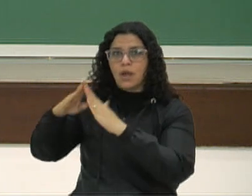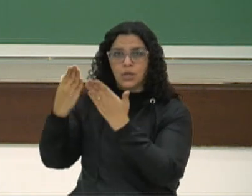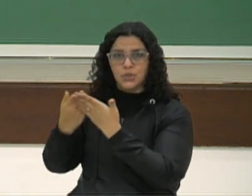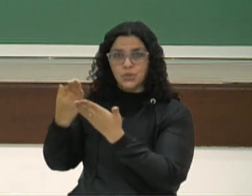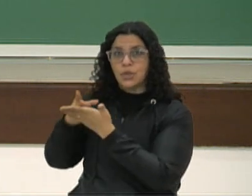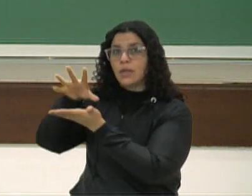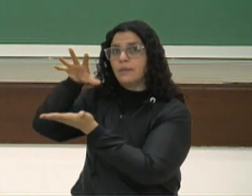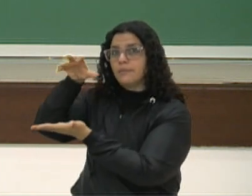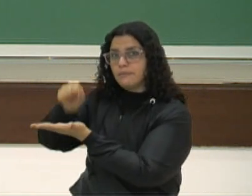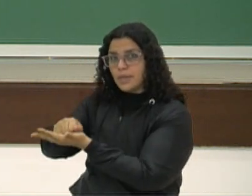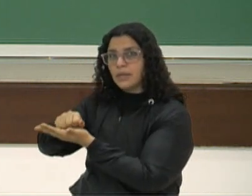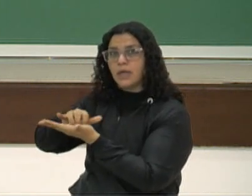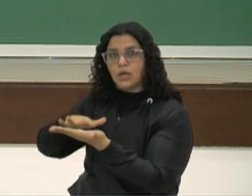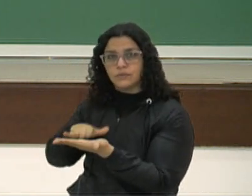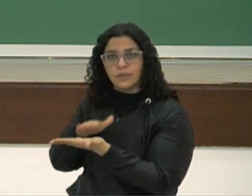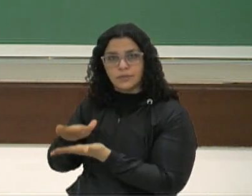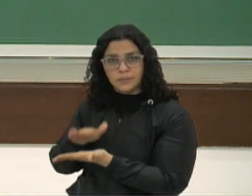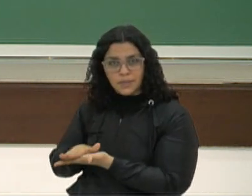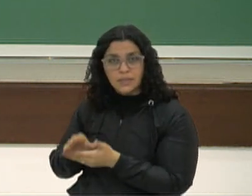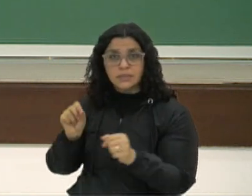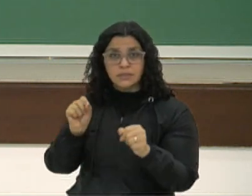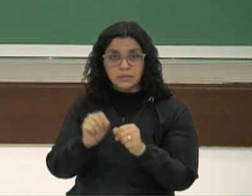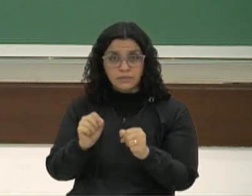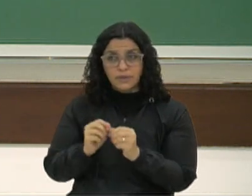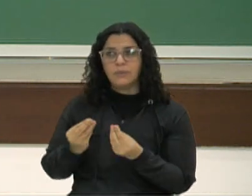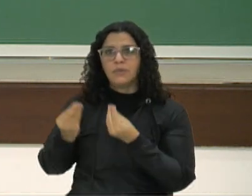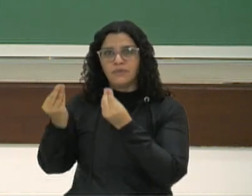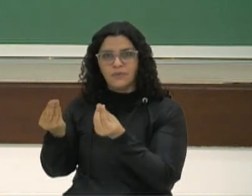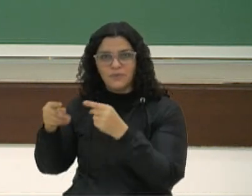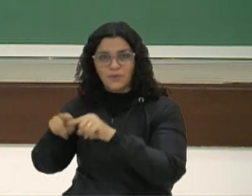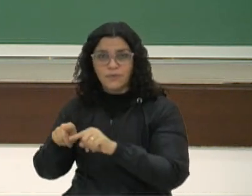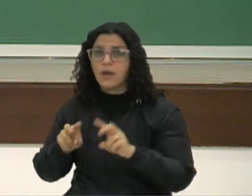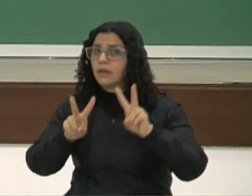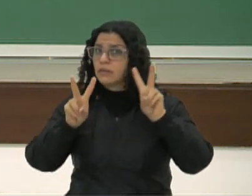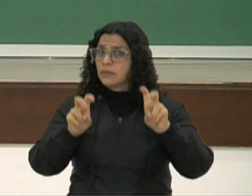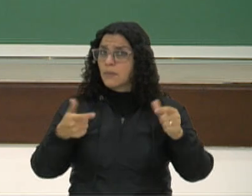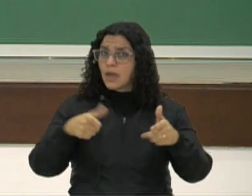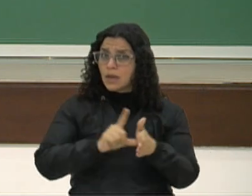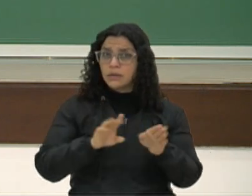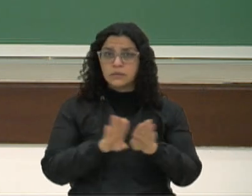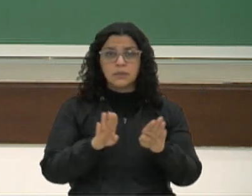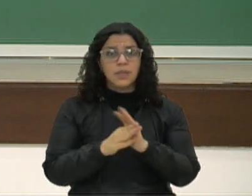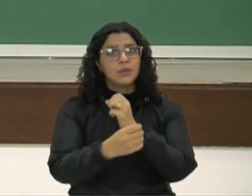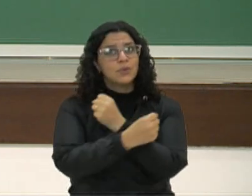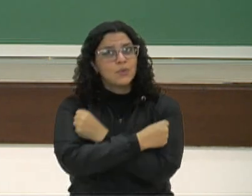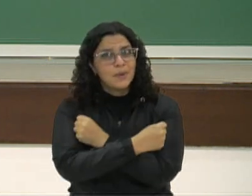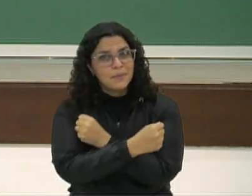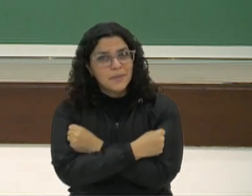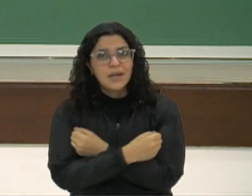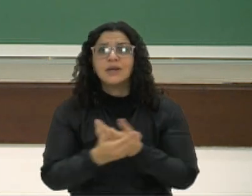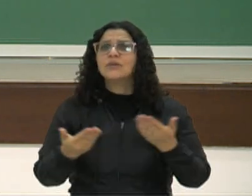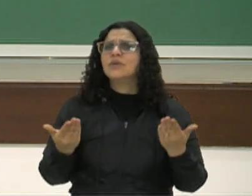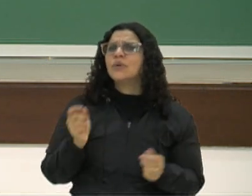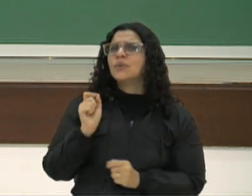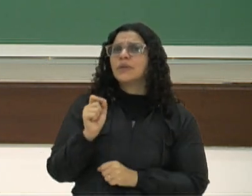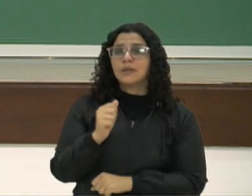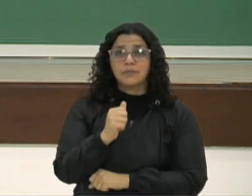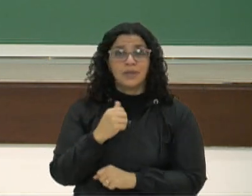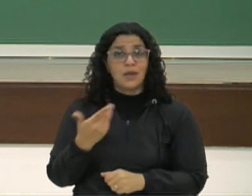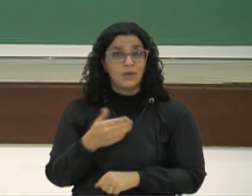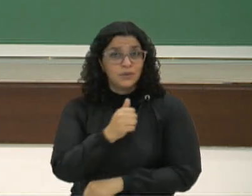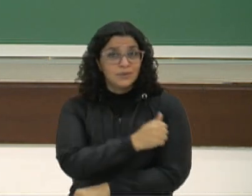as atividades impressas. E antes do tema das nossas aulas, quero aproveitar a oportunidade e mandar um abraço para os